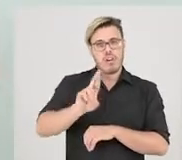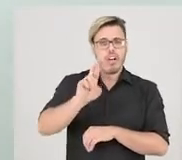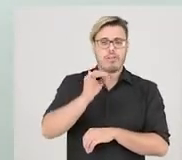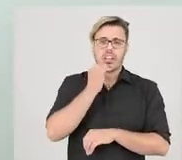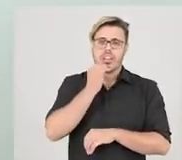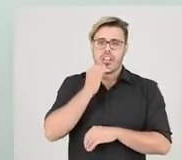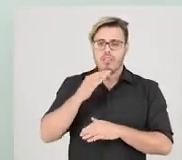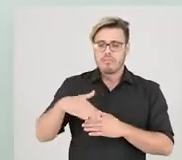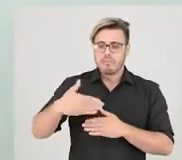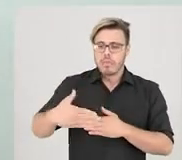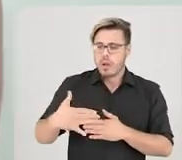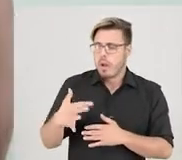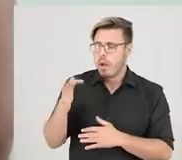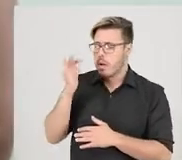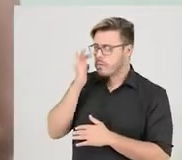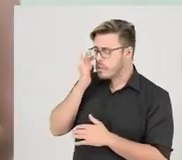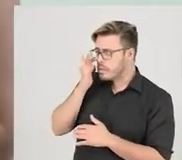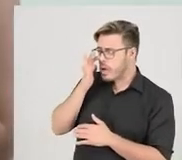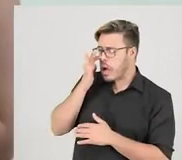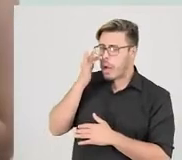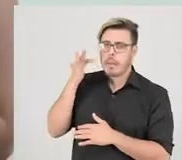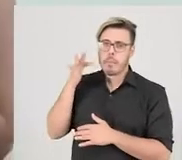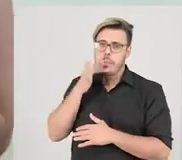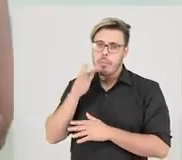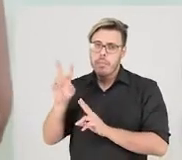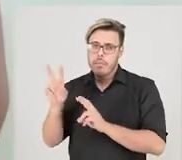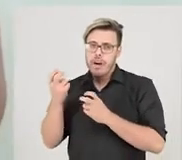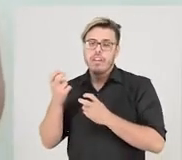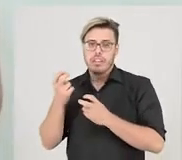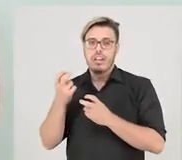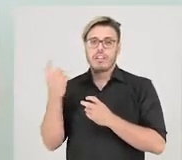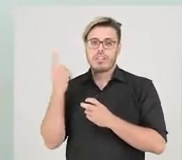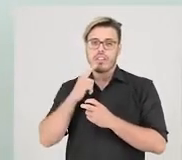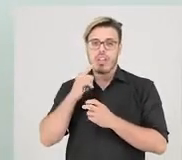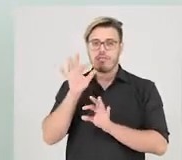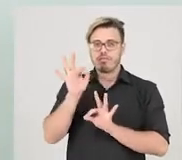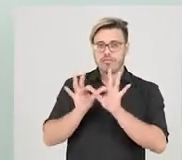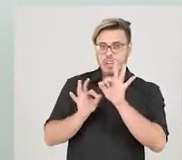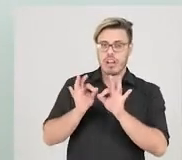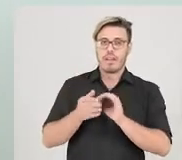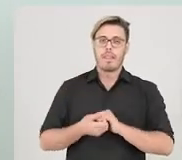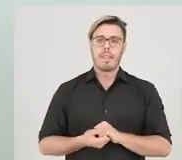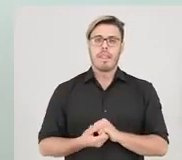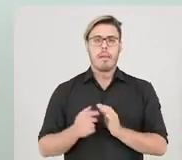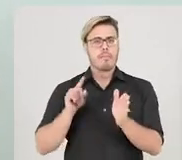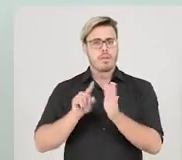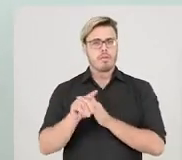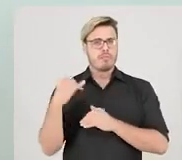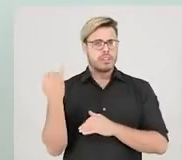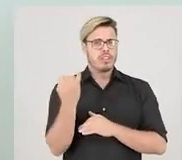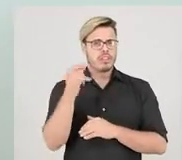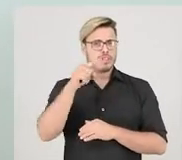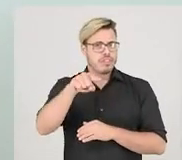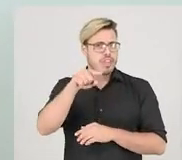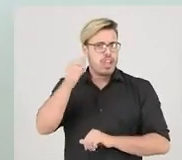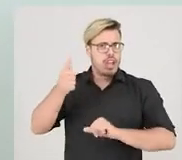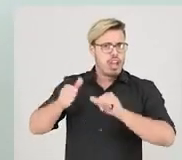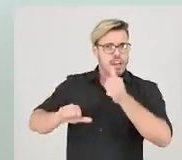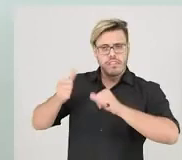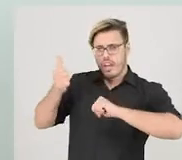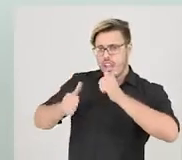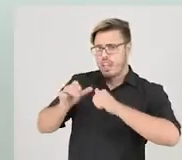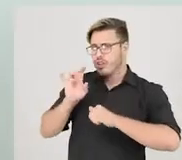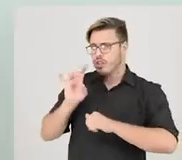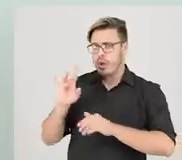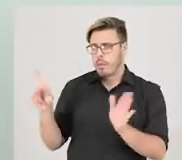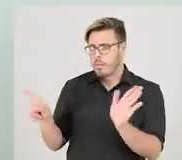importante: você reavalia somente o menino? Ou você reavalia a sua proposta metodológica? Eu entendo